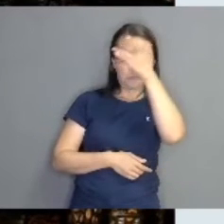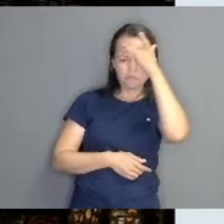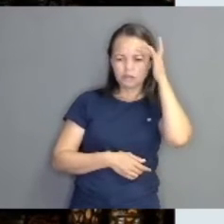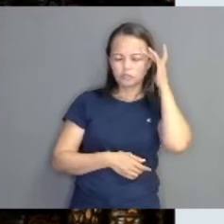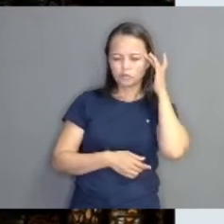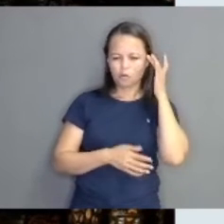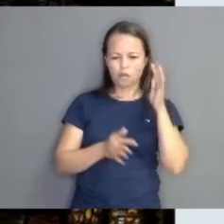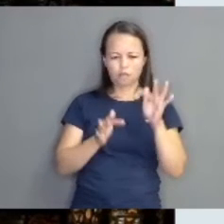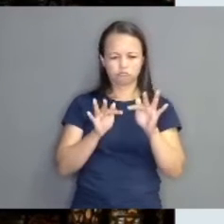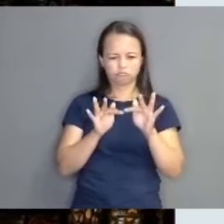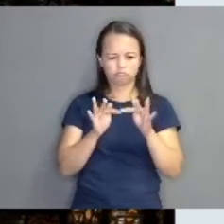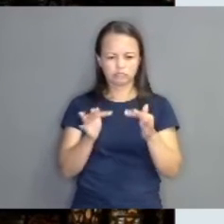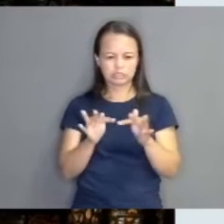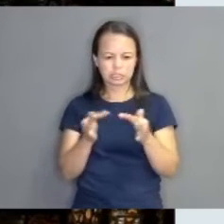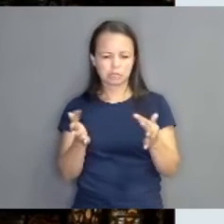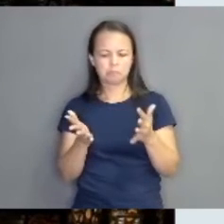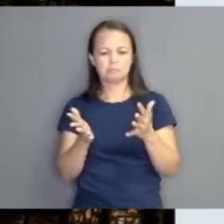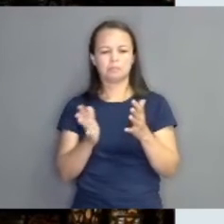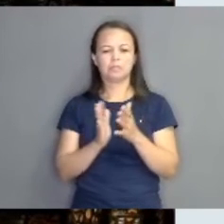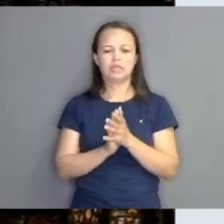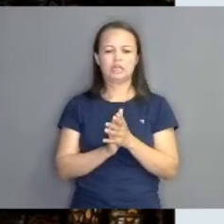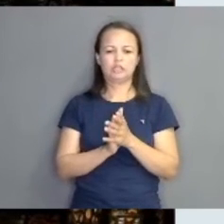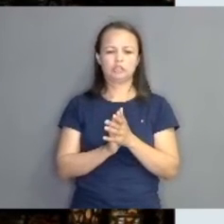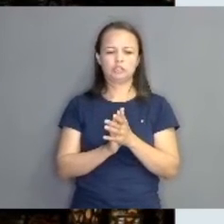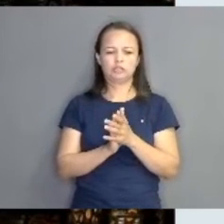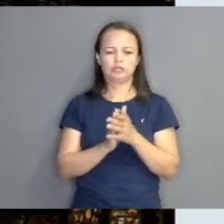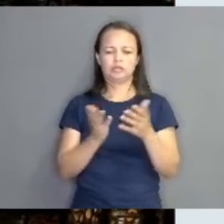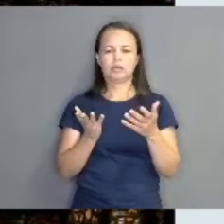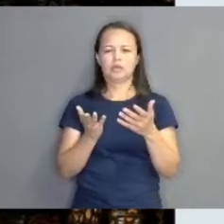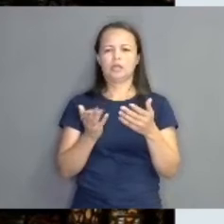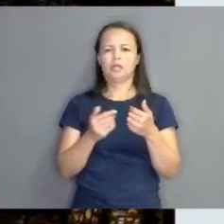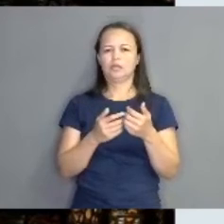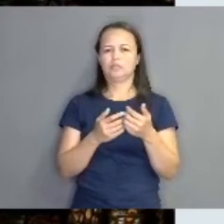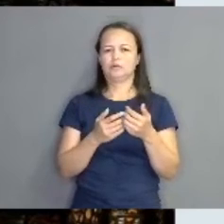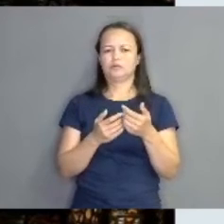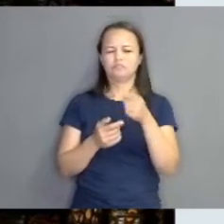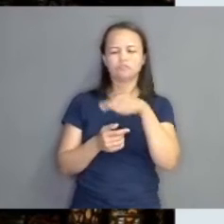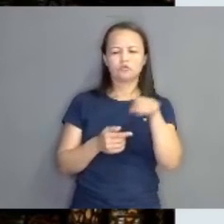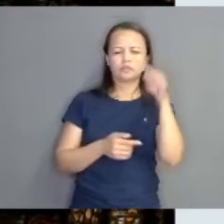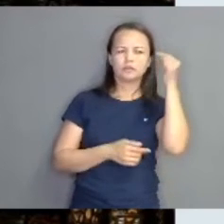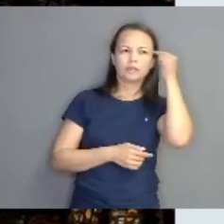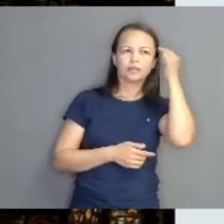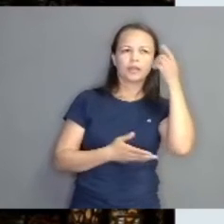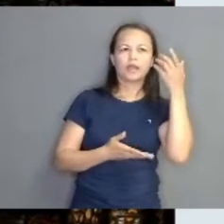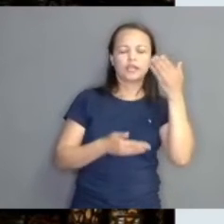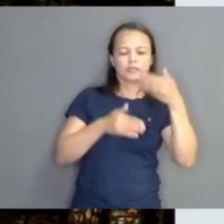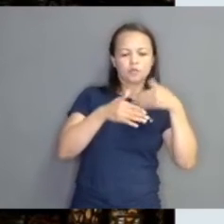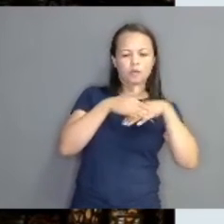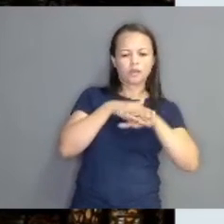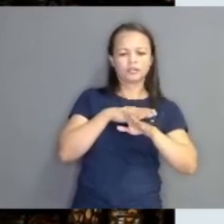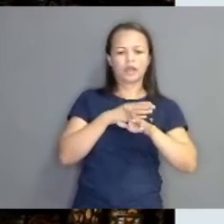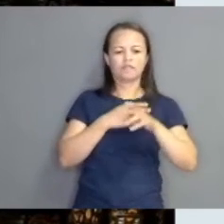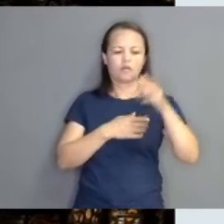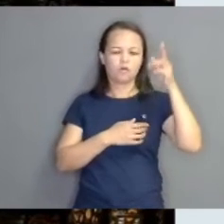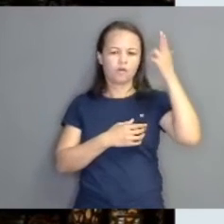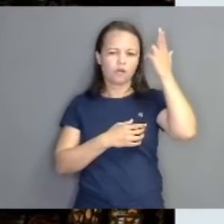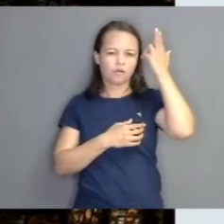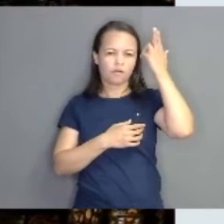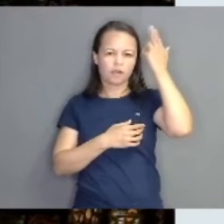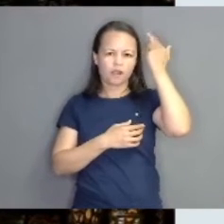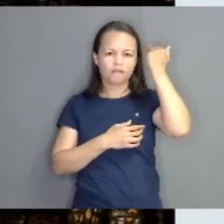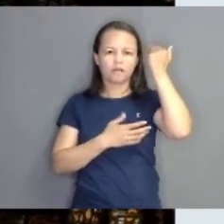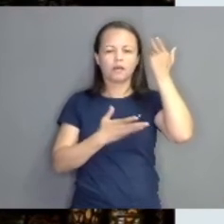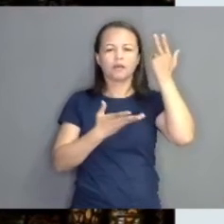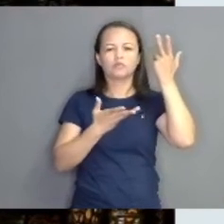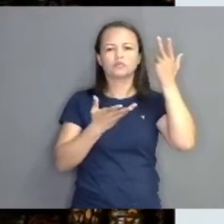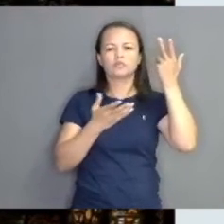logo no início. Para vocês terem uma ideia, ele guardava cavalos, né? Ele tomava conta dos cavalos que iriam